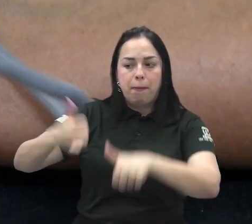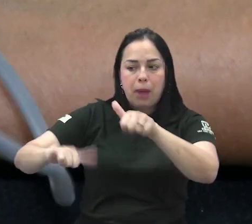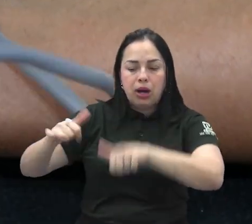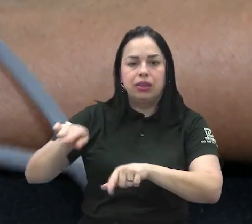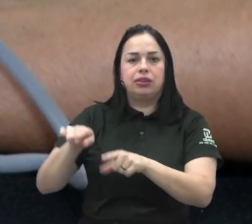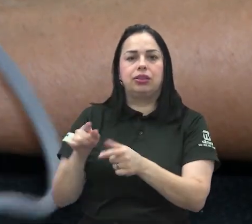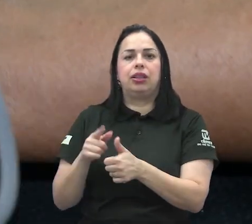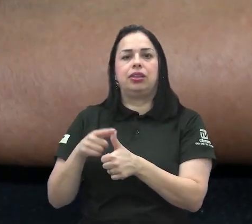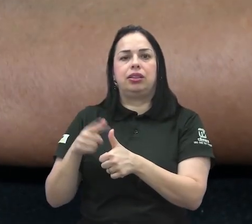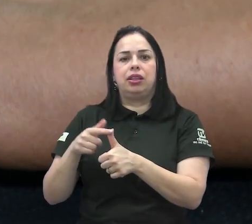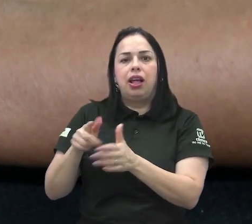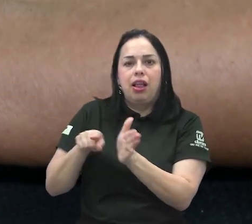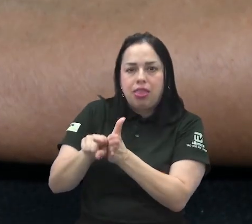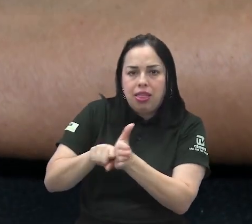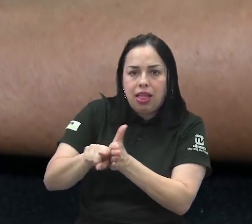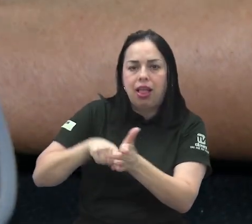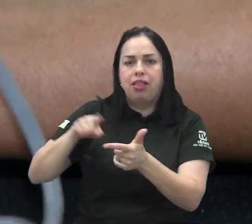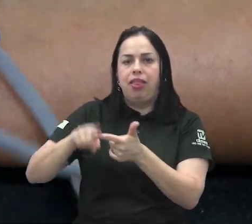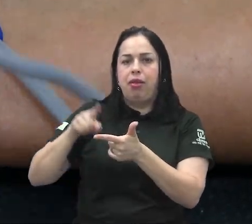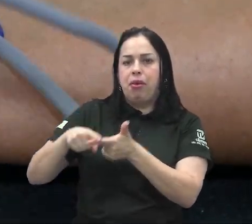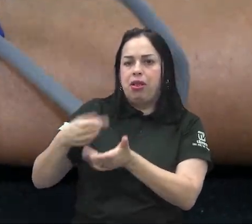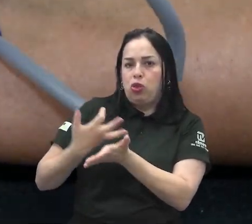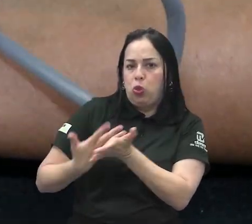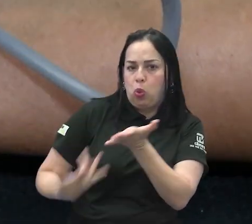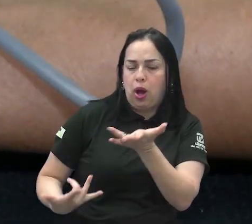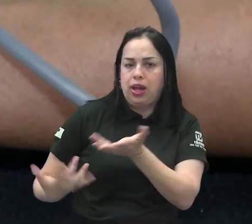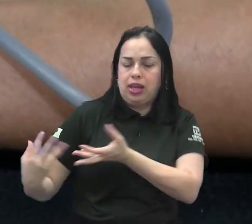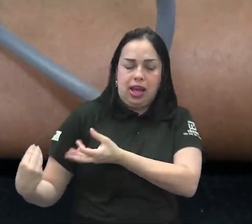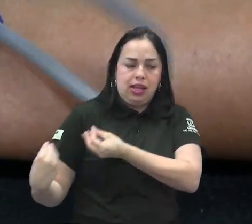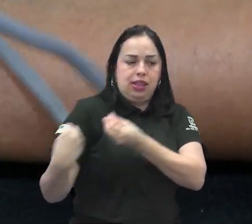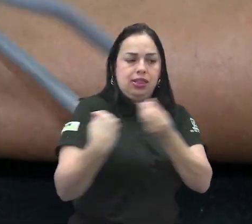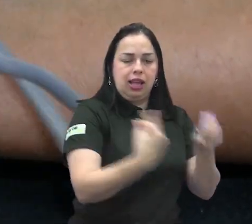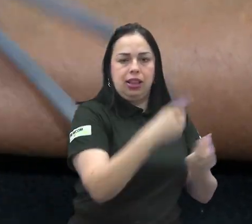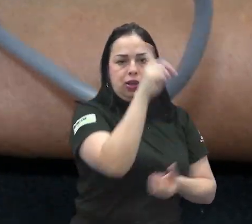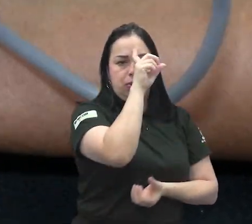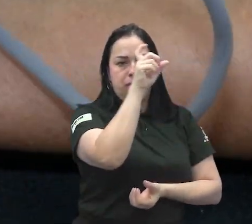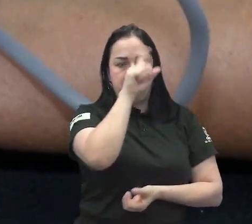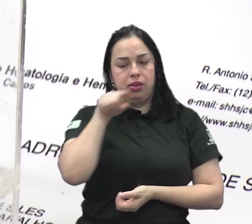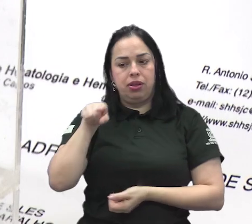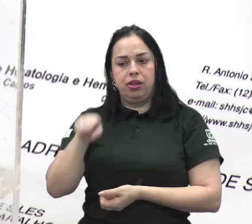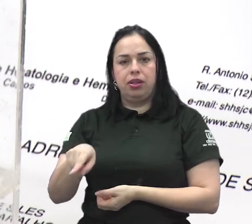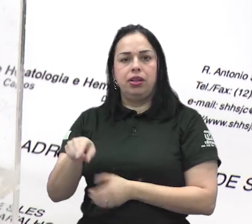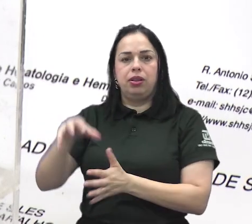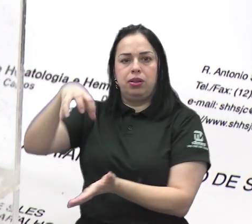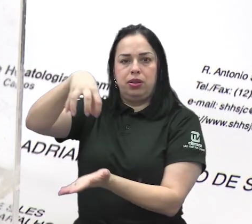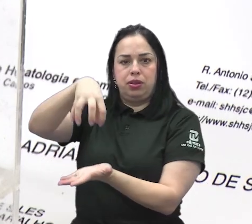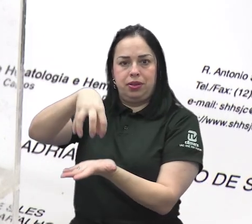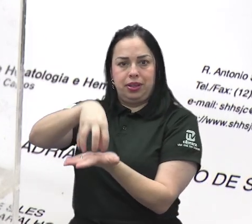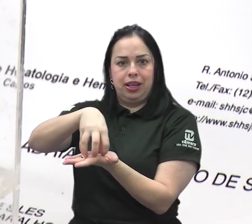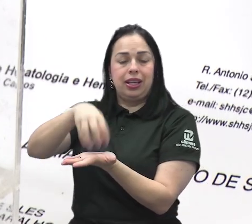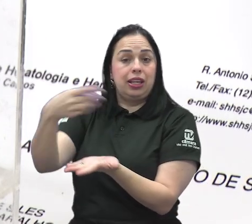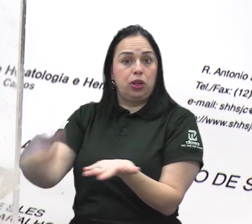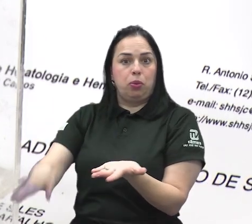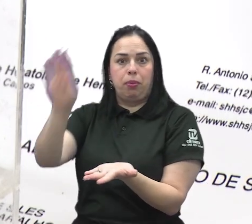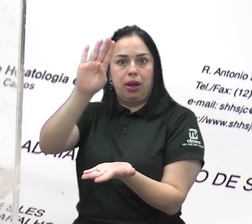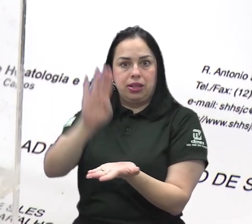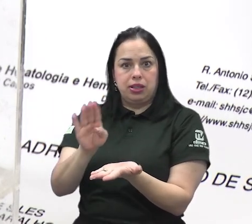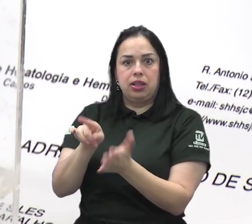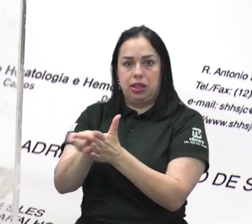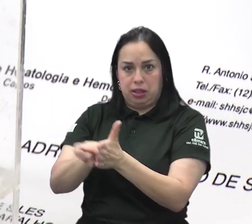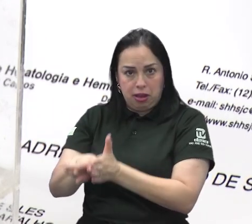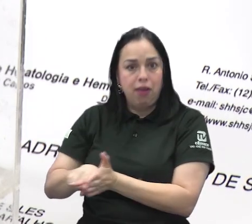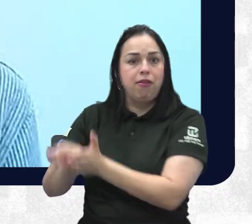coleta, processamento, exames de sangue, até o fornecimento para hospitais é feito pelos hemocentros de